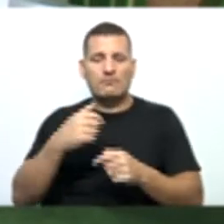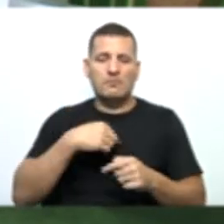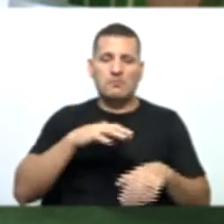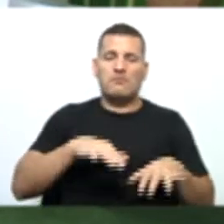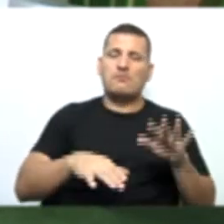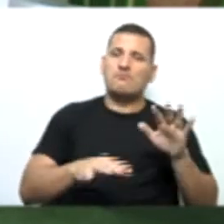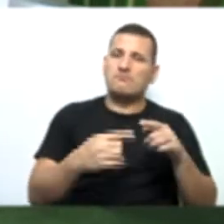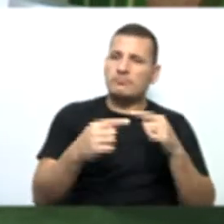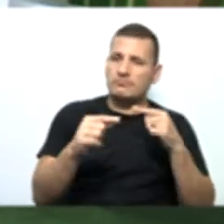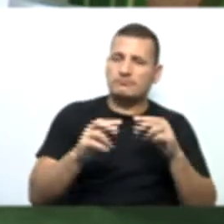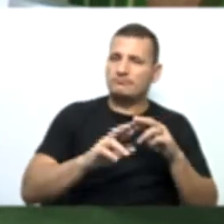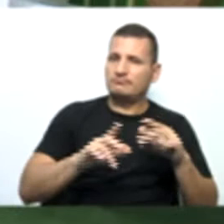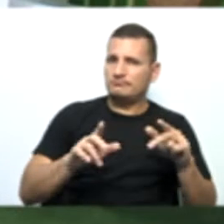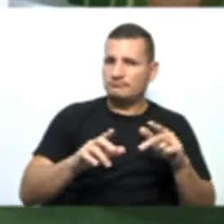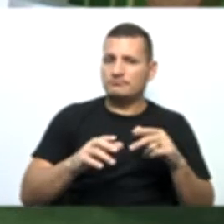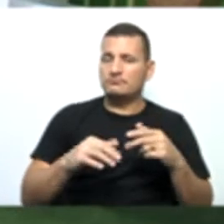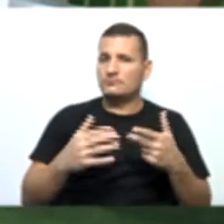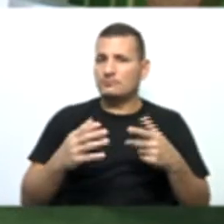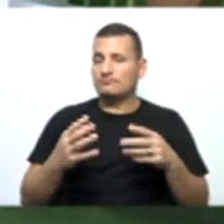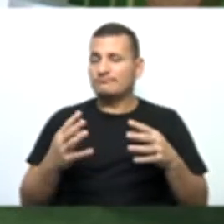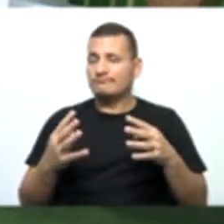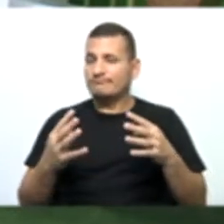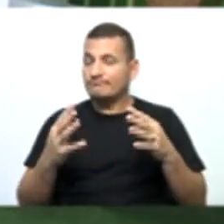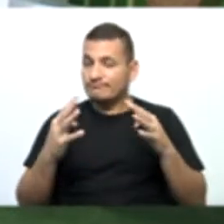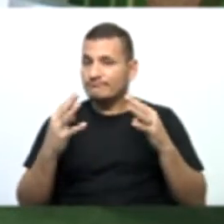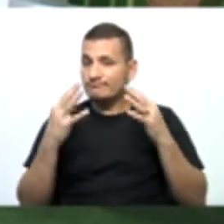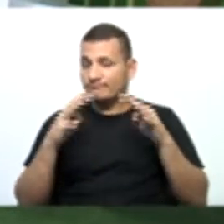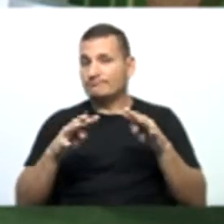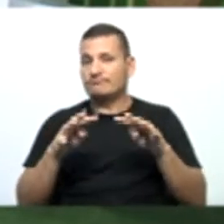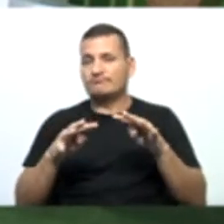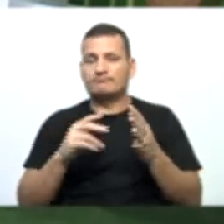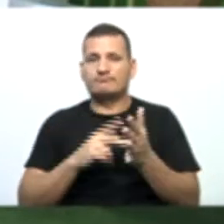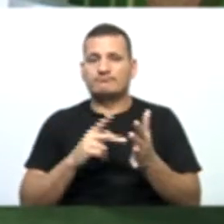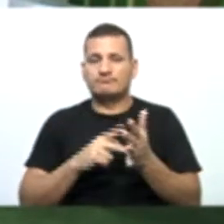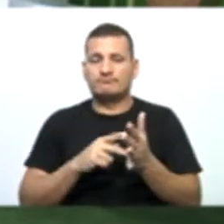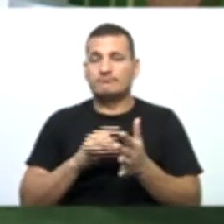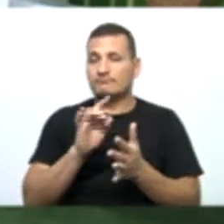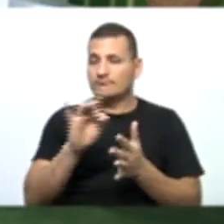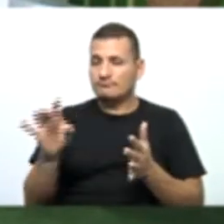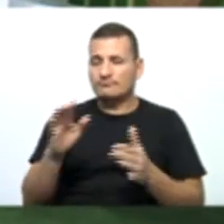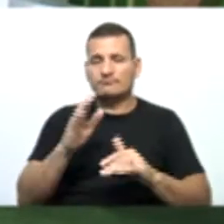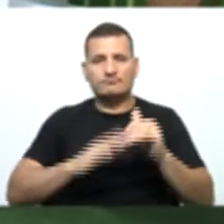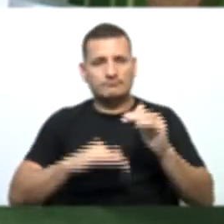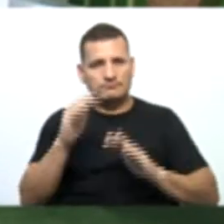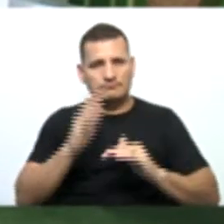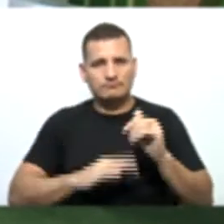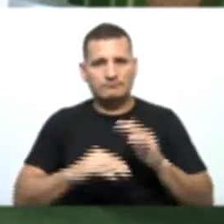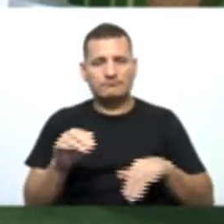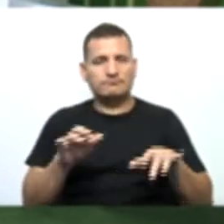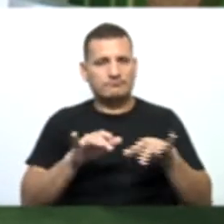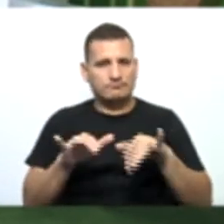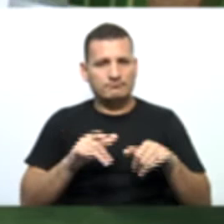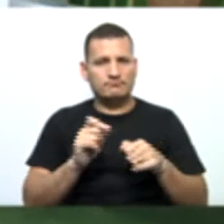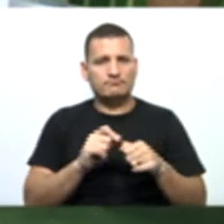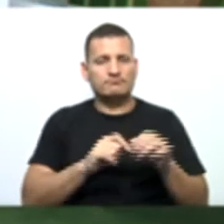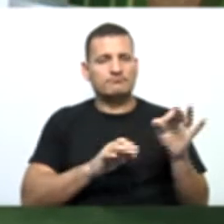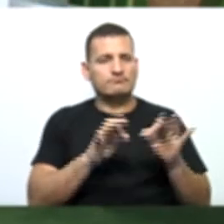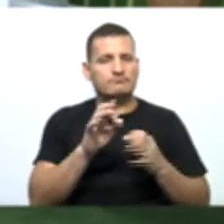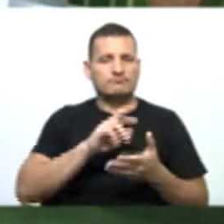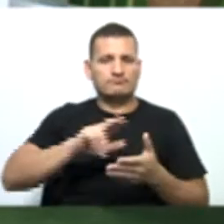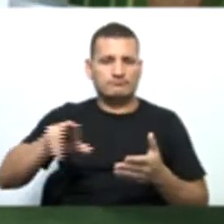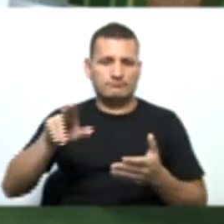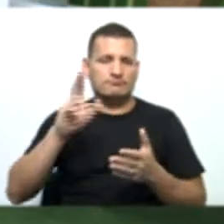é algo que tem que ter muita atenção, né? Cada analista vai fazer um planejamento diferente, e isso é